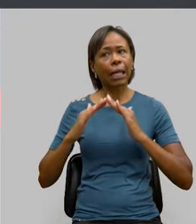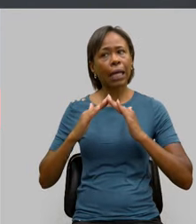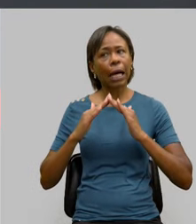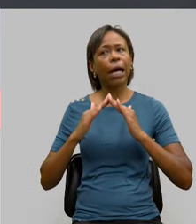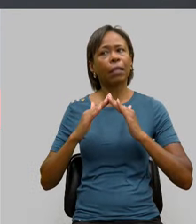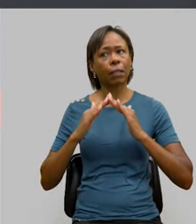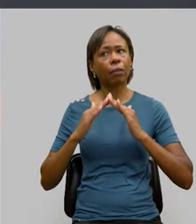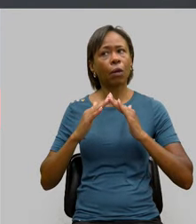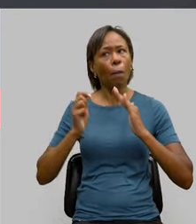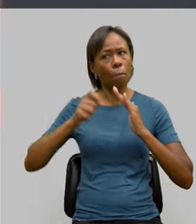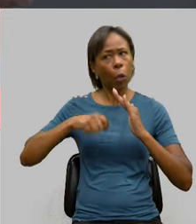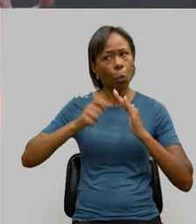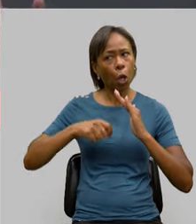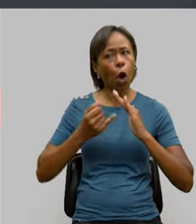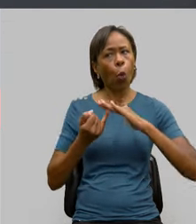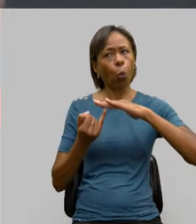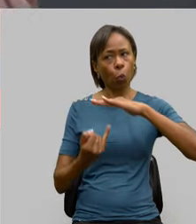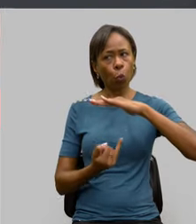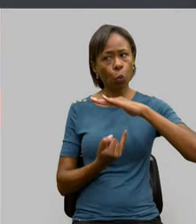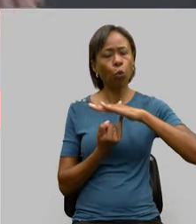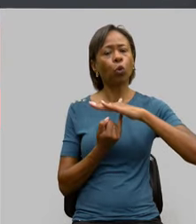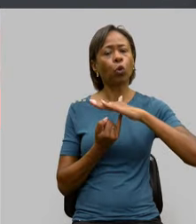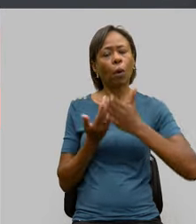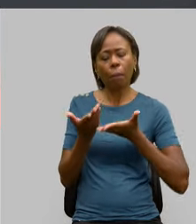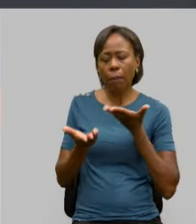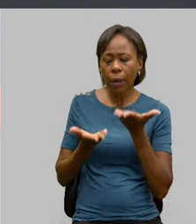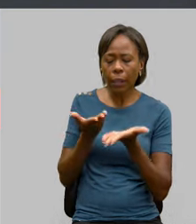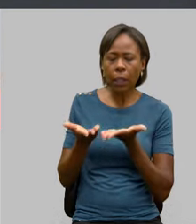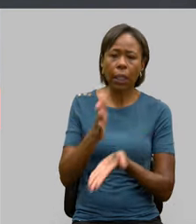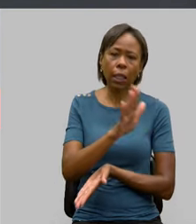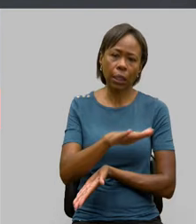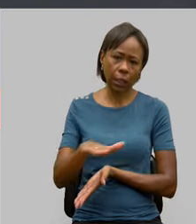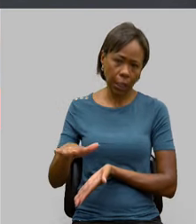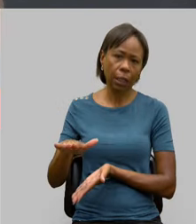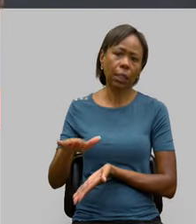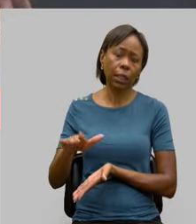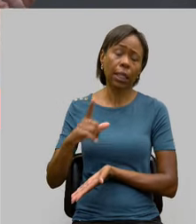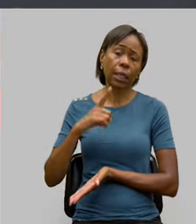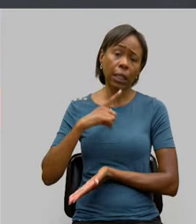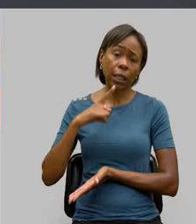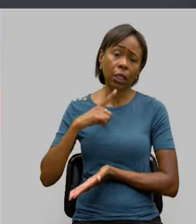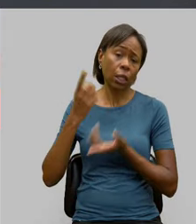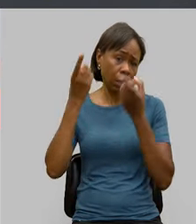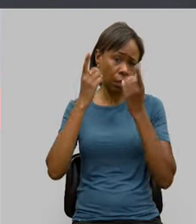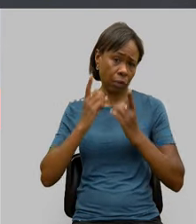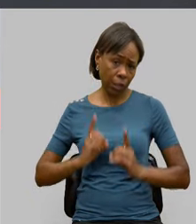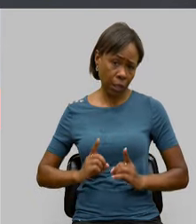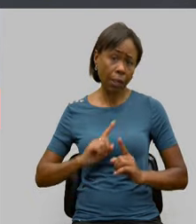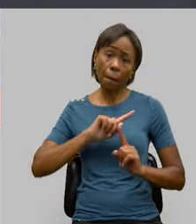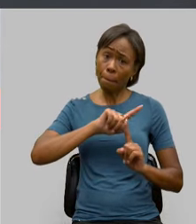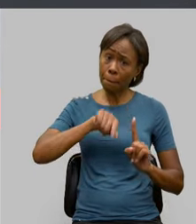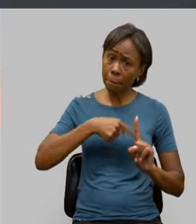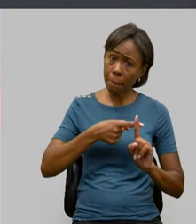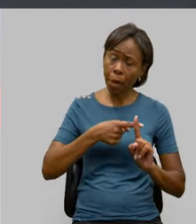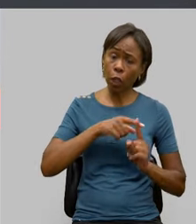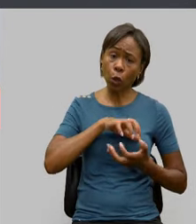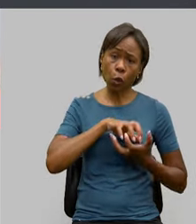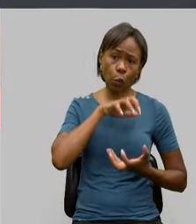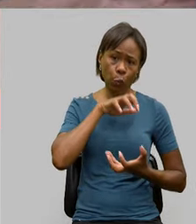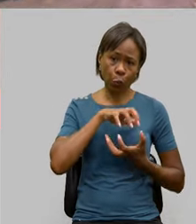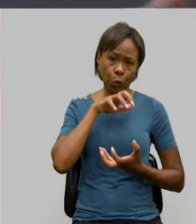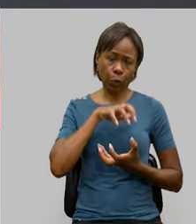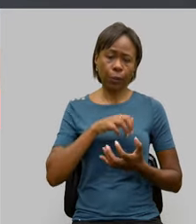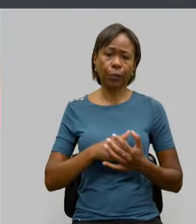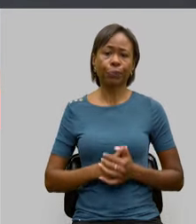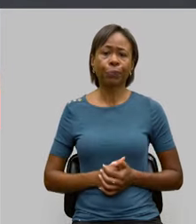um instituto com atendimento às crianças com necessidades especiais e aos idosos também né então